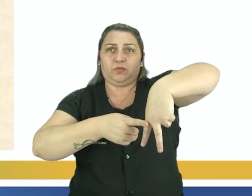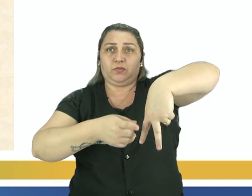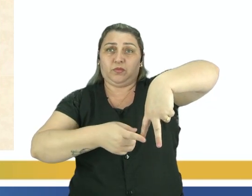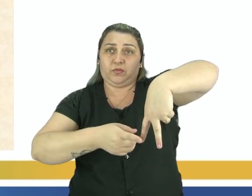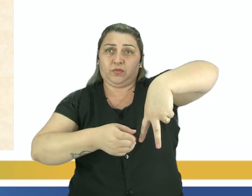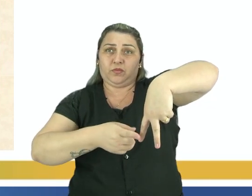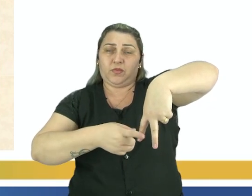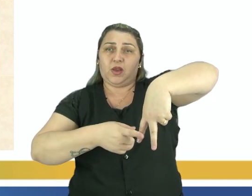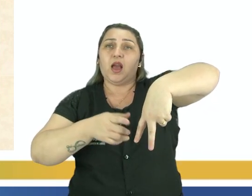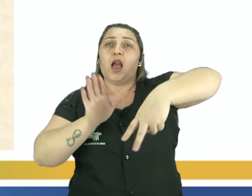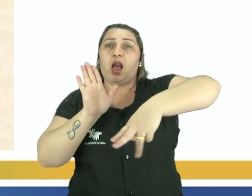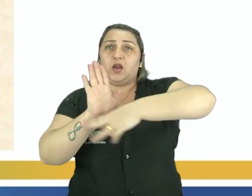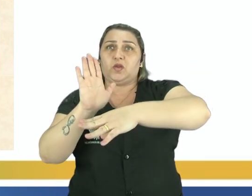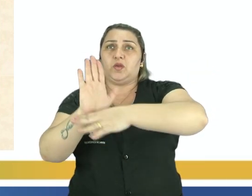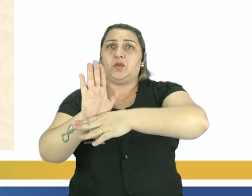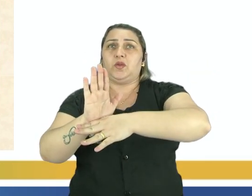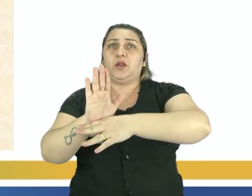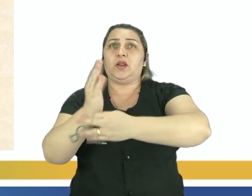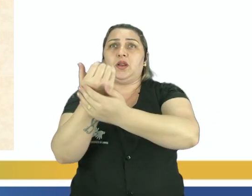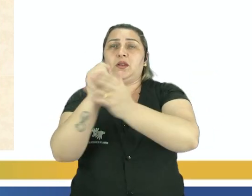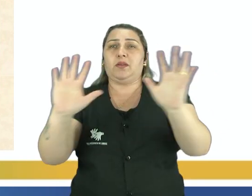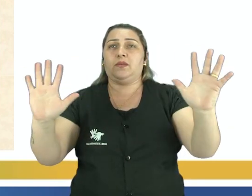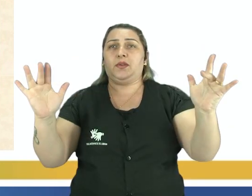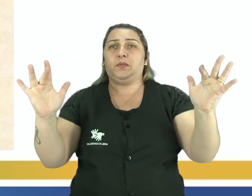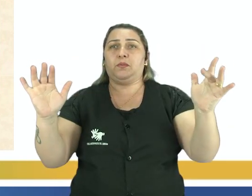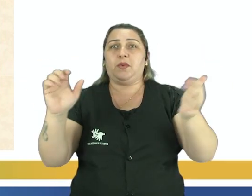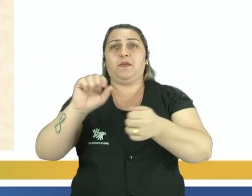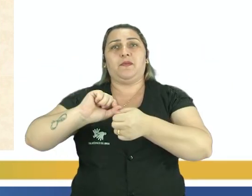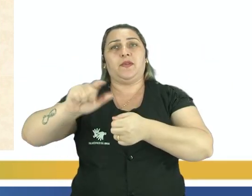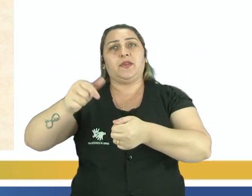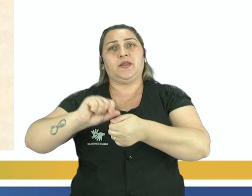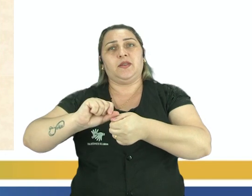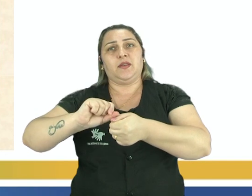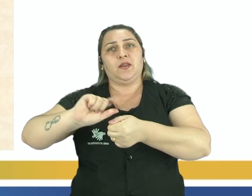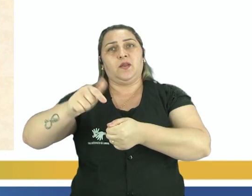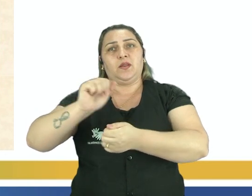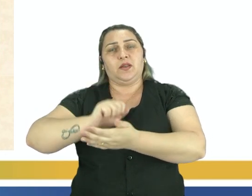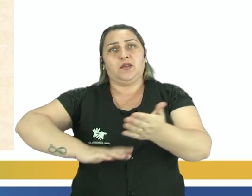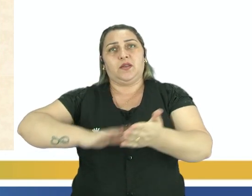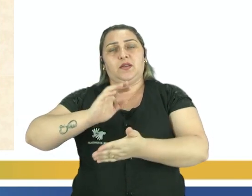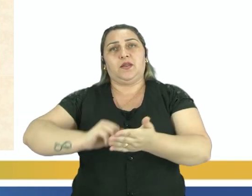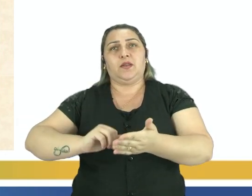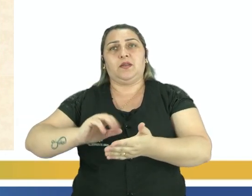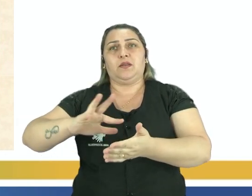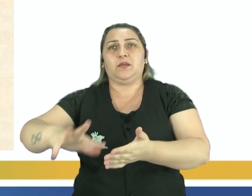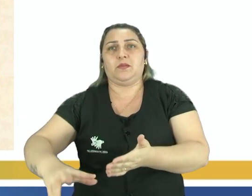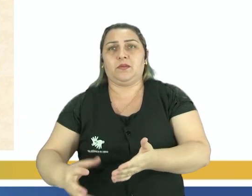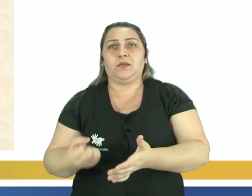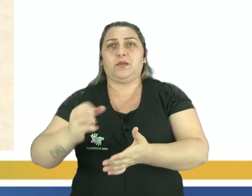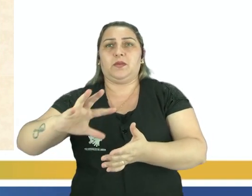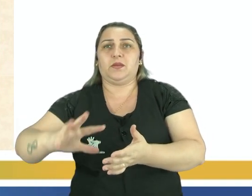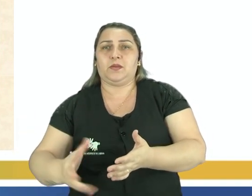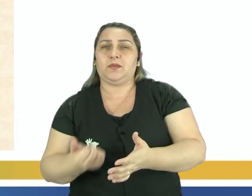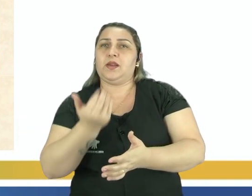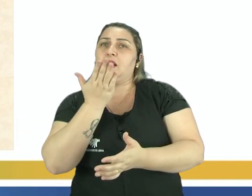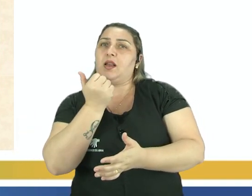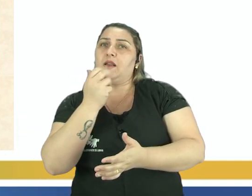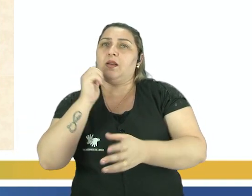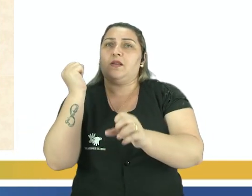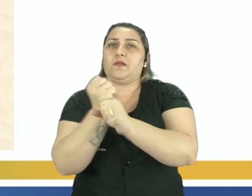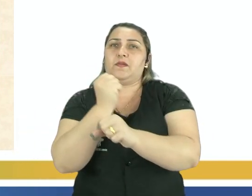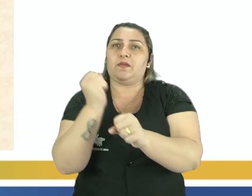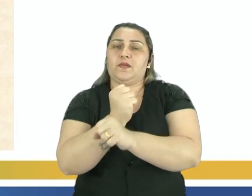favoreceu a libertação das mãos para outras tarefas, como a recolha de alimentos, a fabricação de instrumentos,